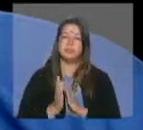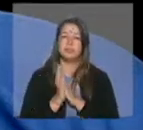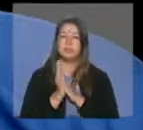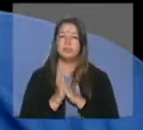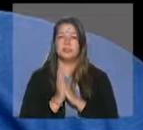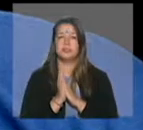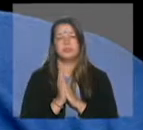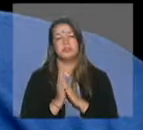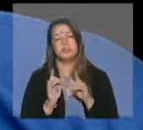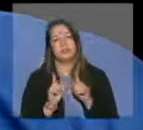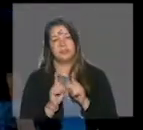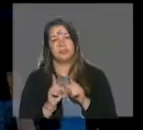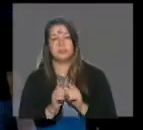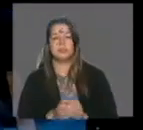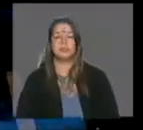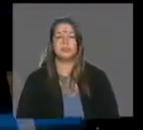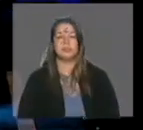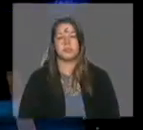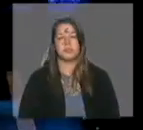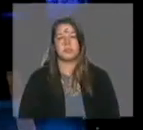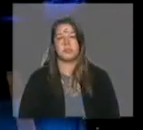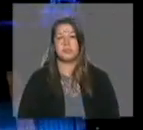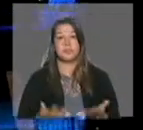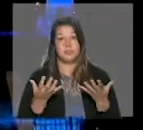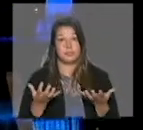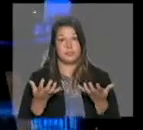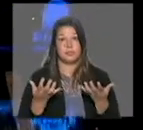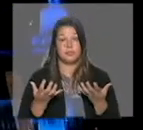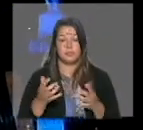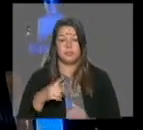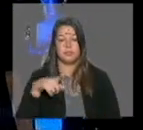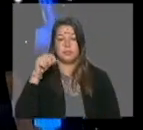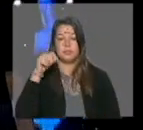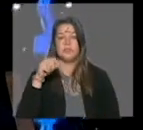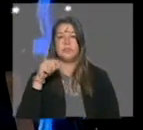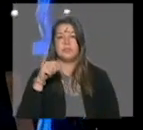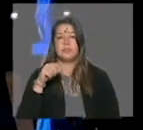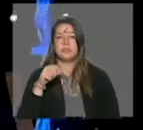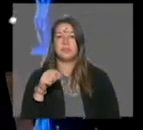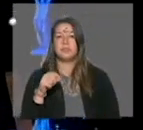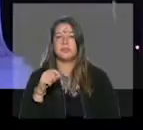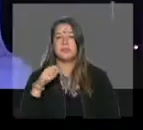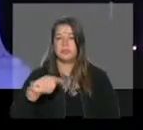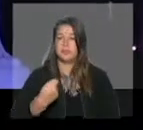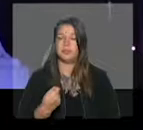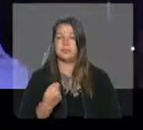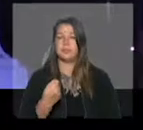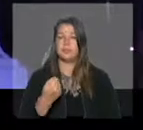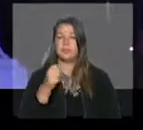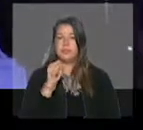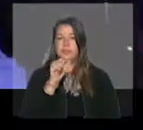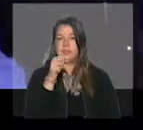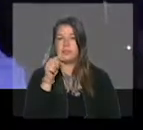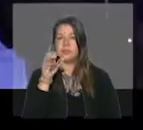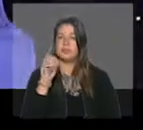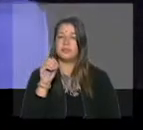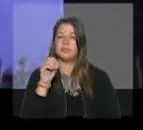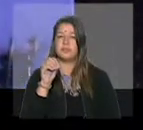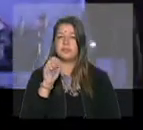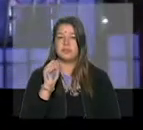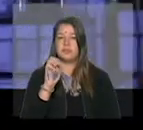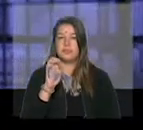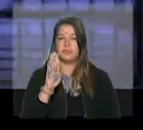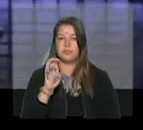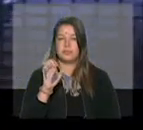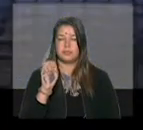glória, na oração. Eu quero ser do axé de São